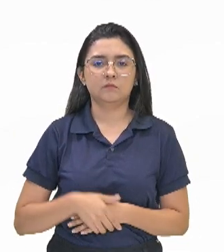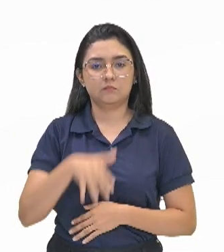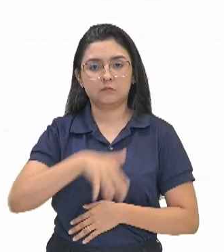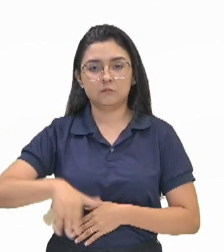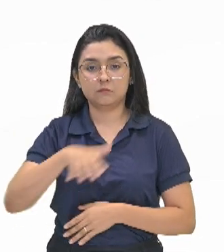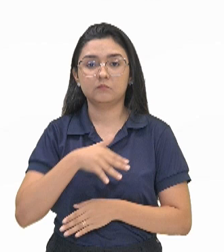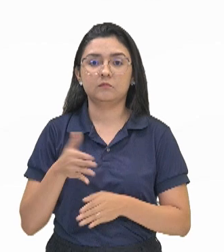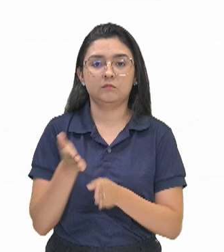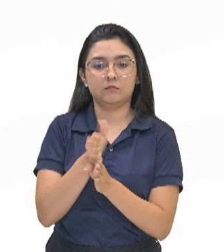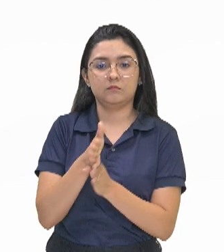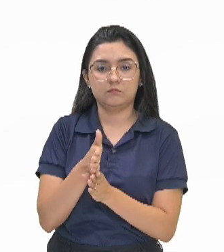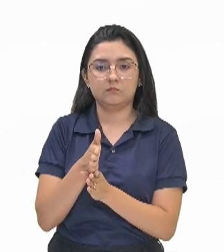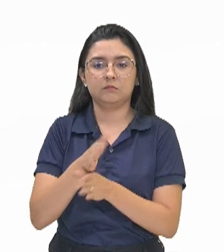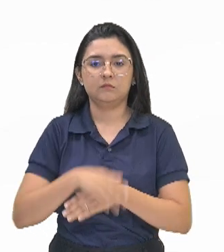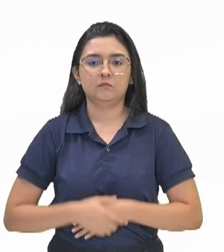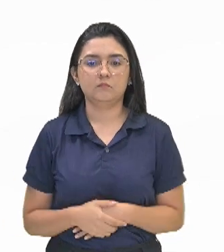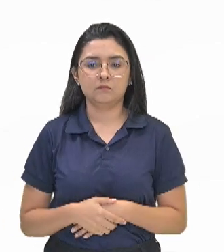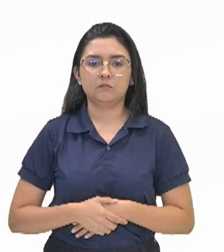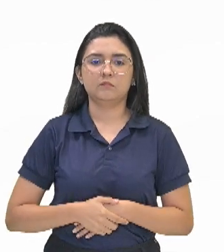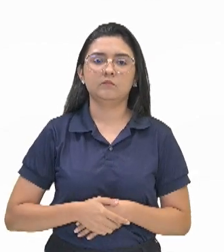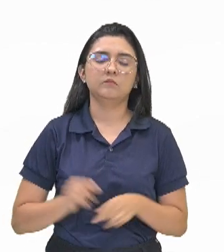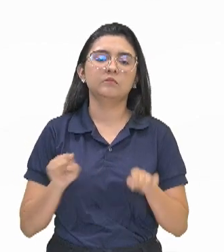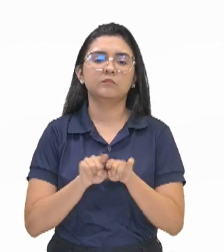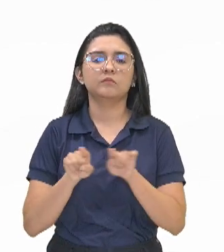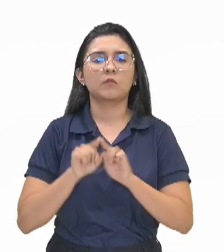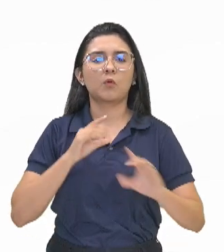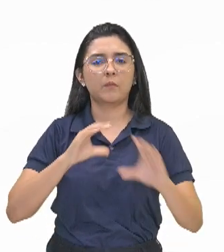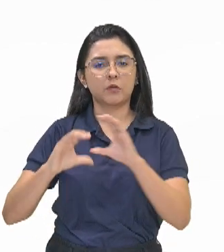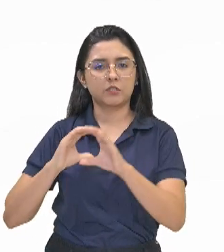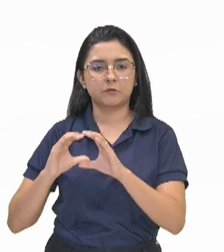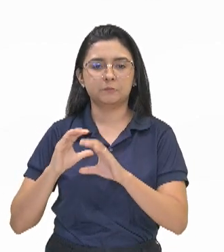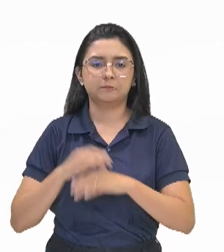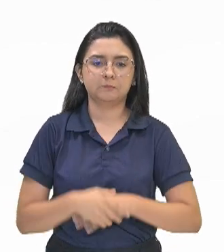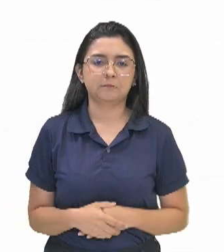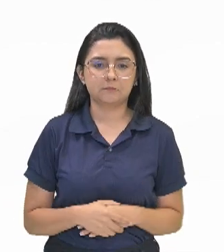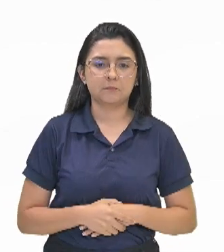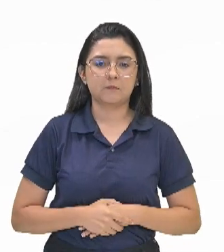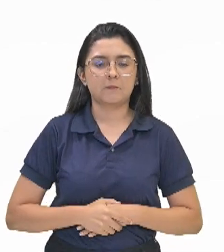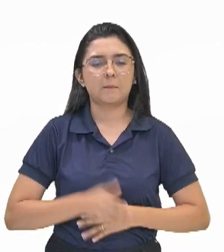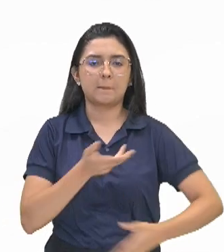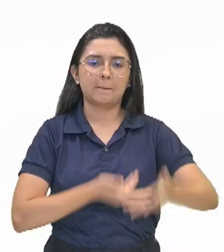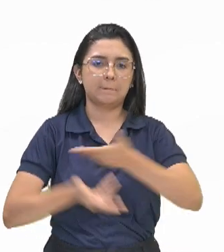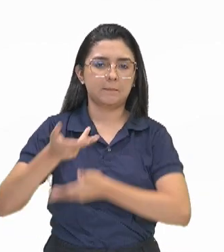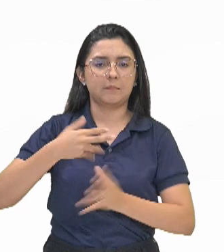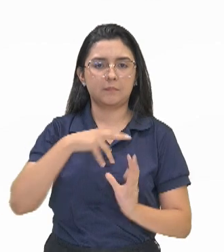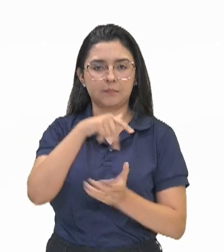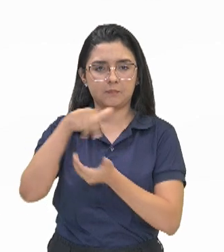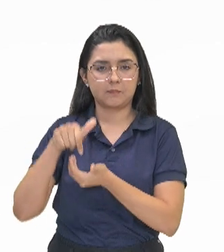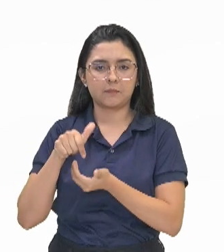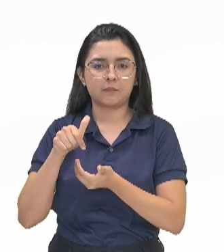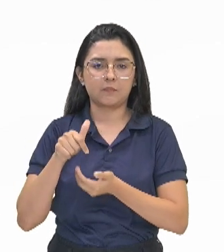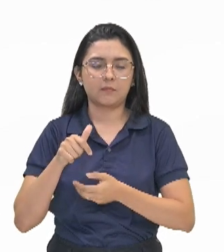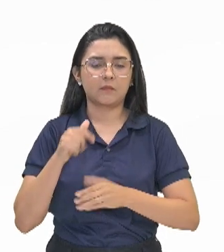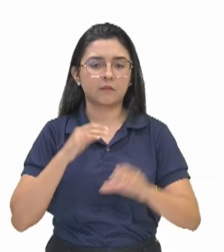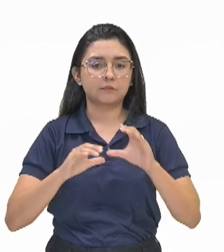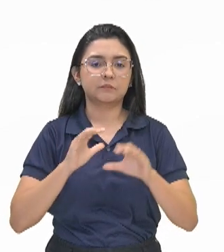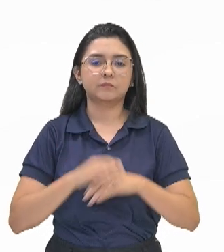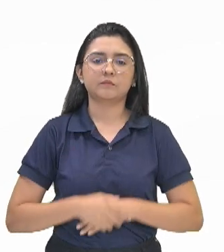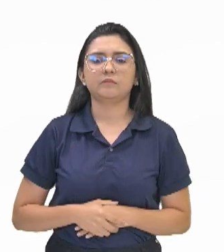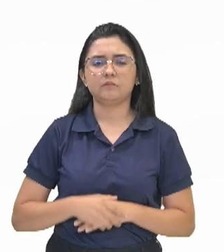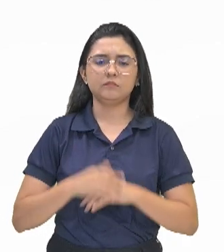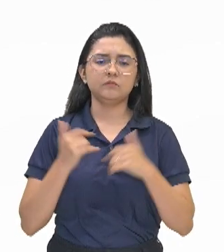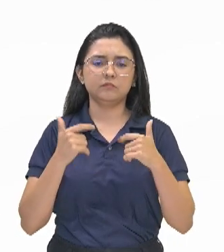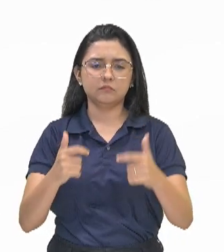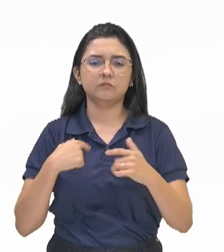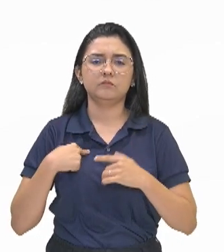territorialidades, fronteiras e redes de comunicação e interação no mundo globalizado, conflitos e